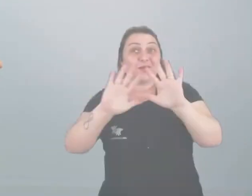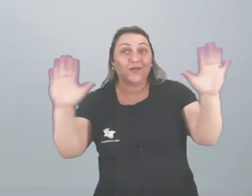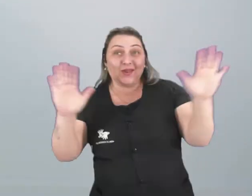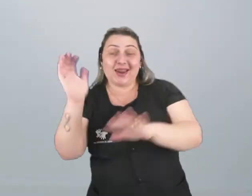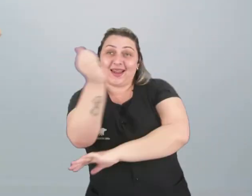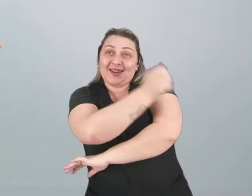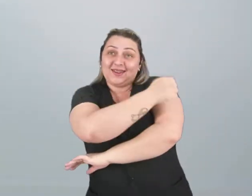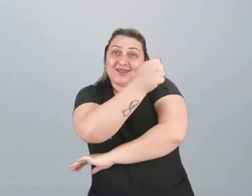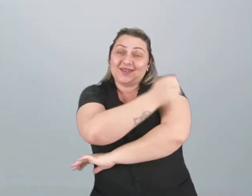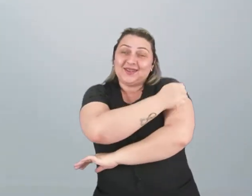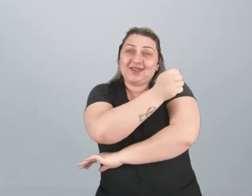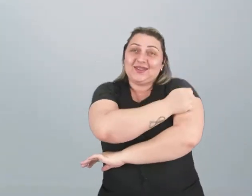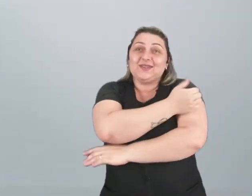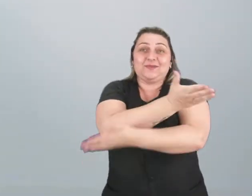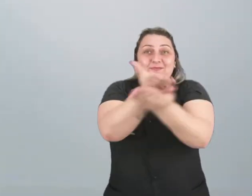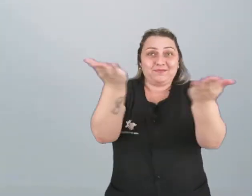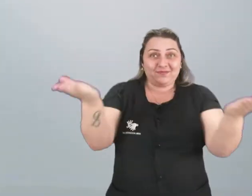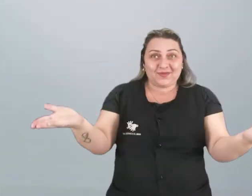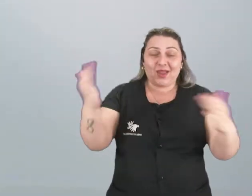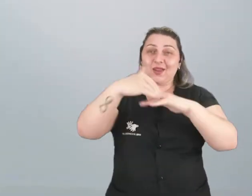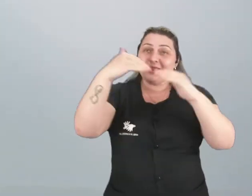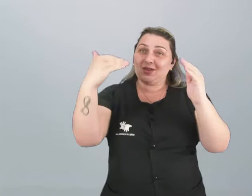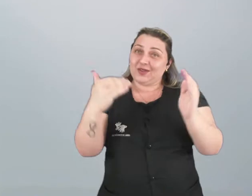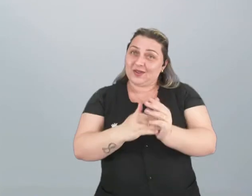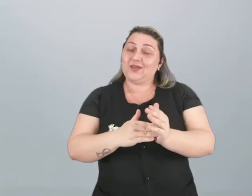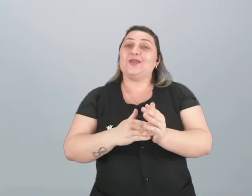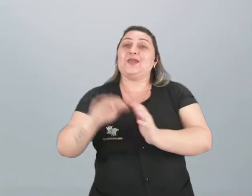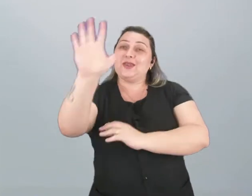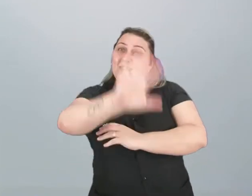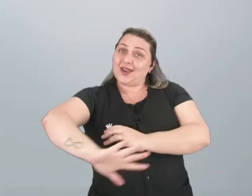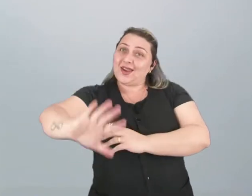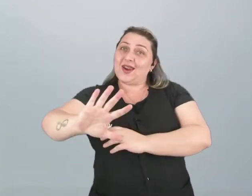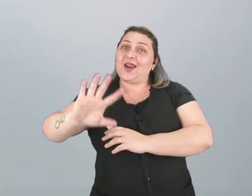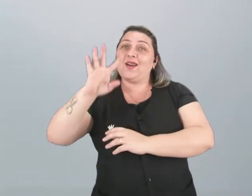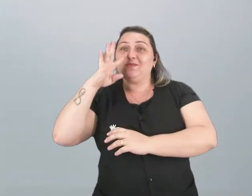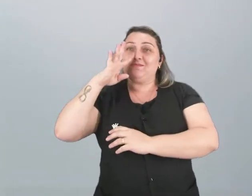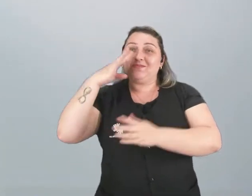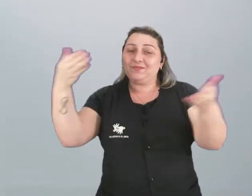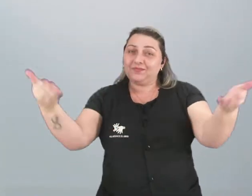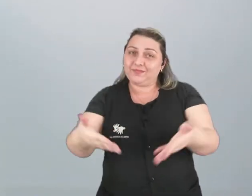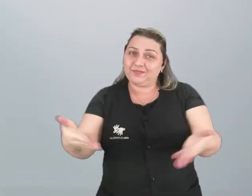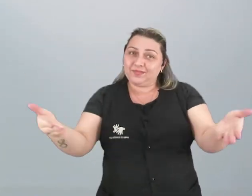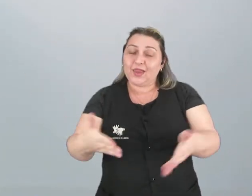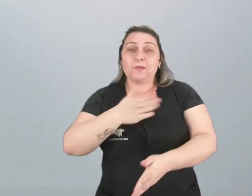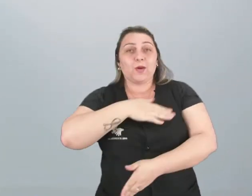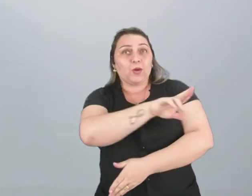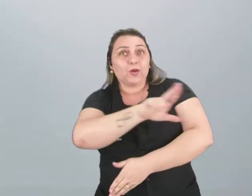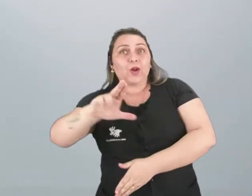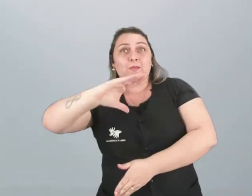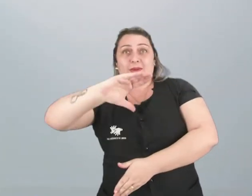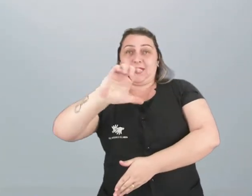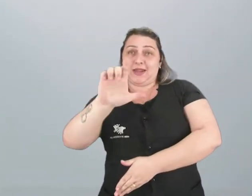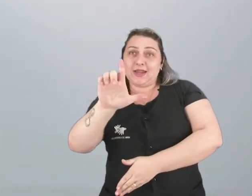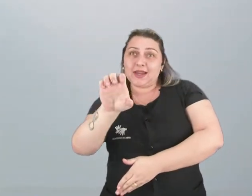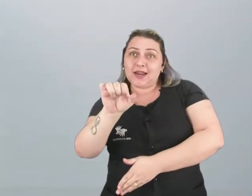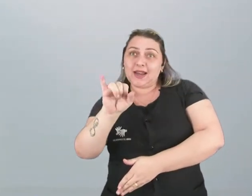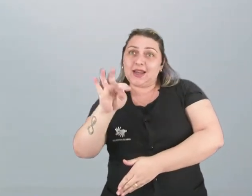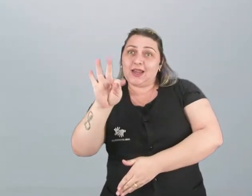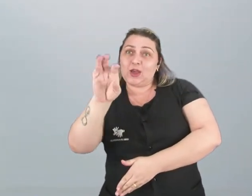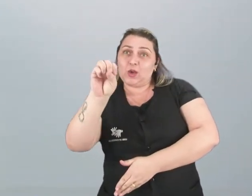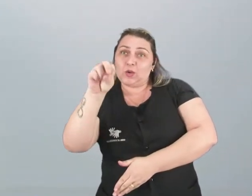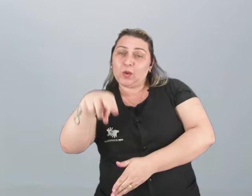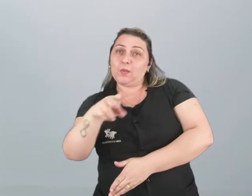Olá, alunos e alunas e todo o público em geral que está nos assistindo agora. Meu nome é Cleilton Amaral, professor